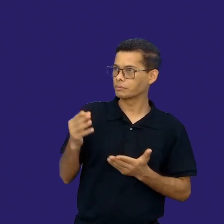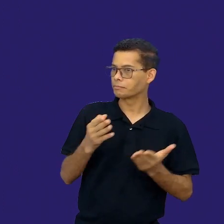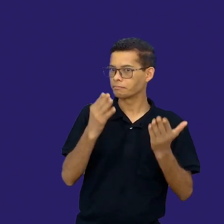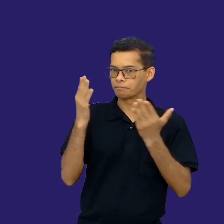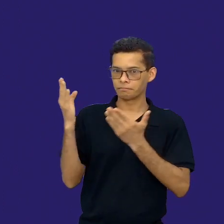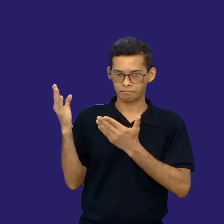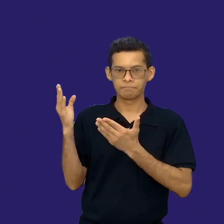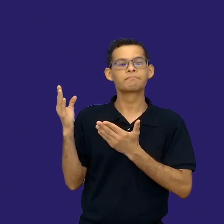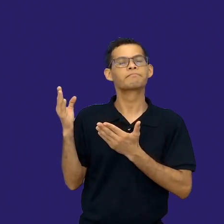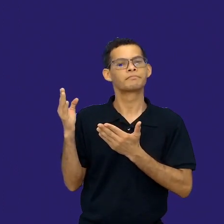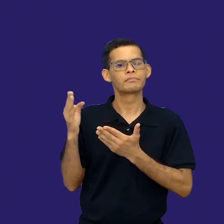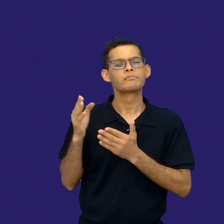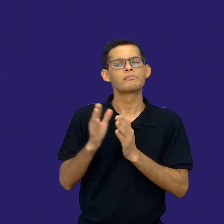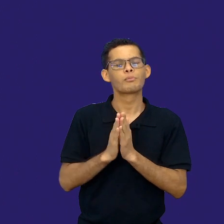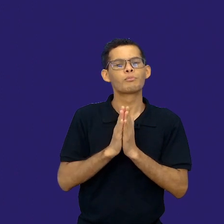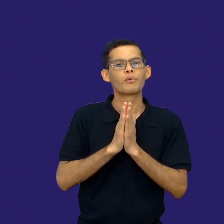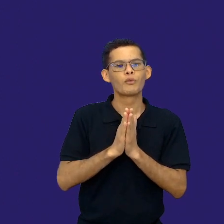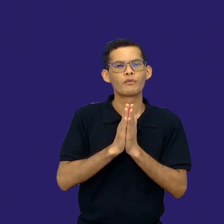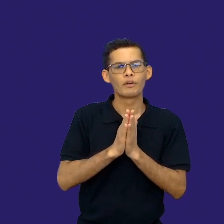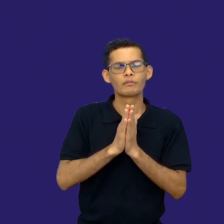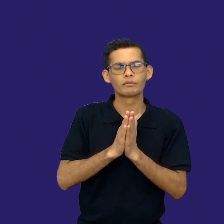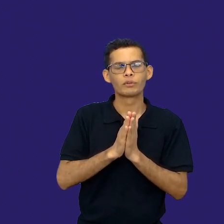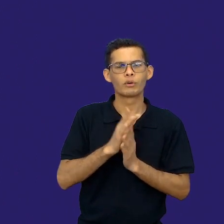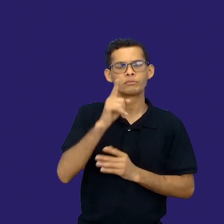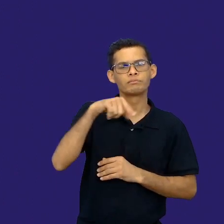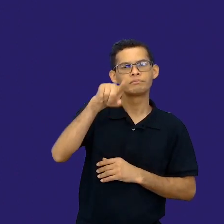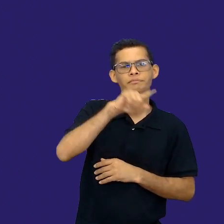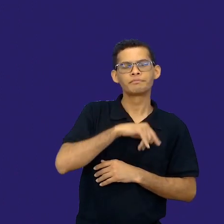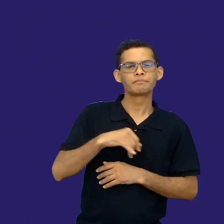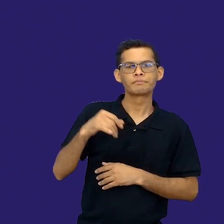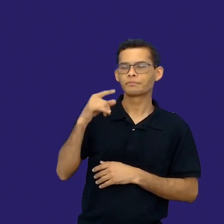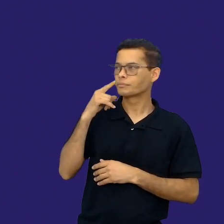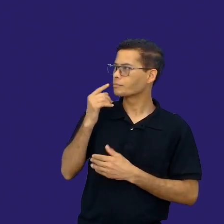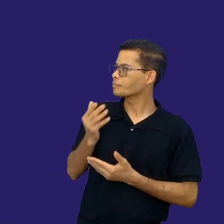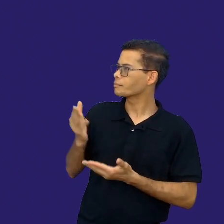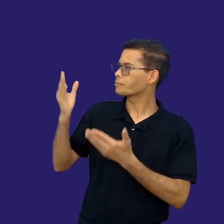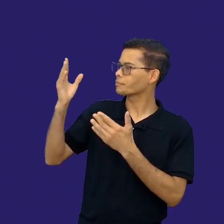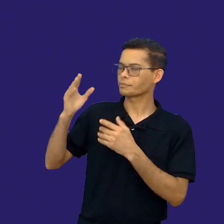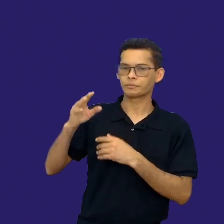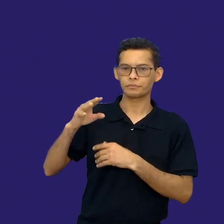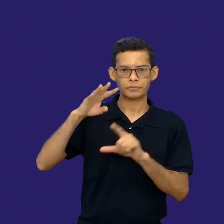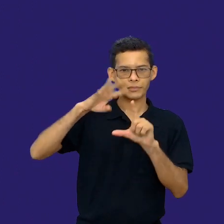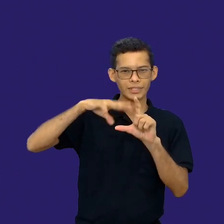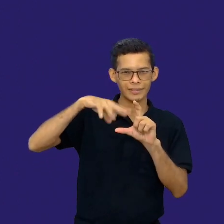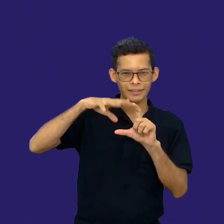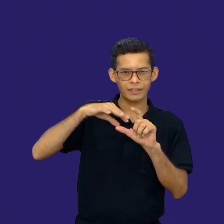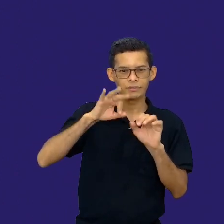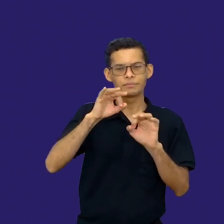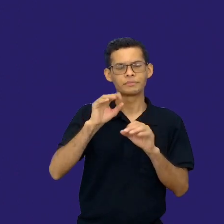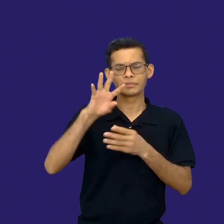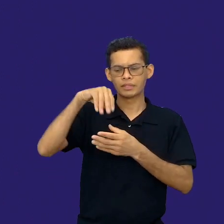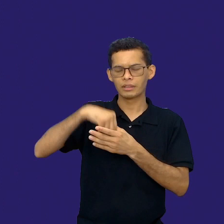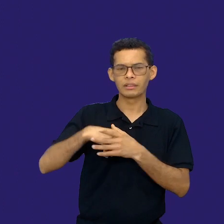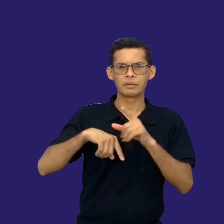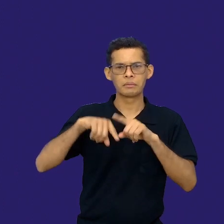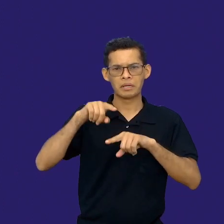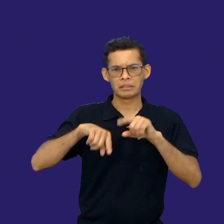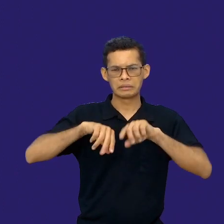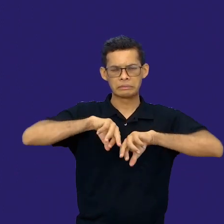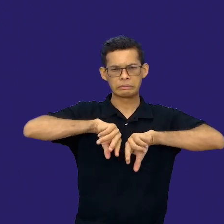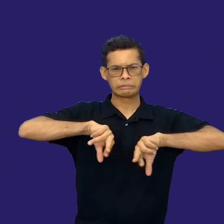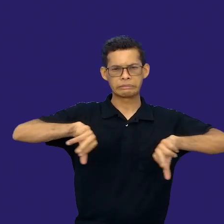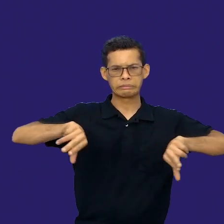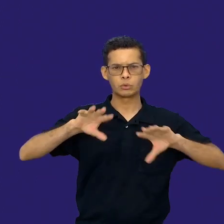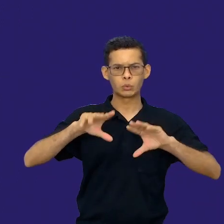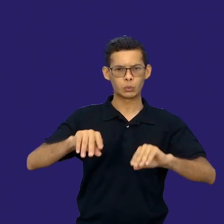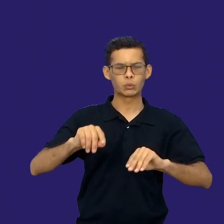por gentileza, busquem o material. Quando a gente colocou aqui todo o material do Aprender Sempre, né, que para a